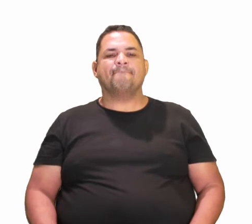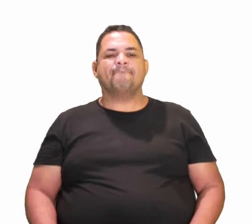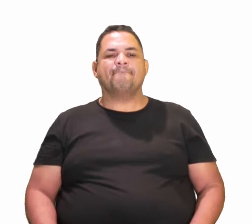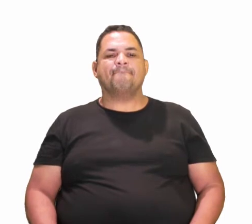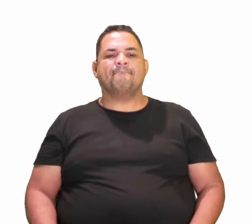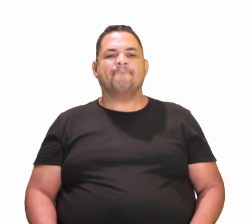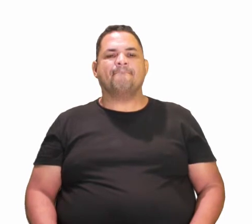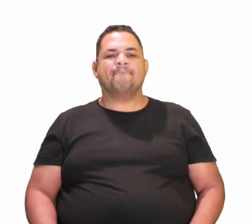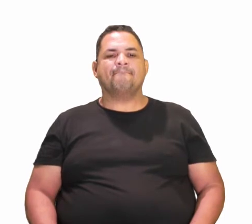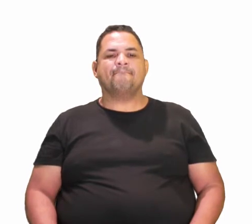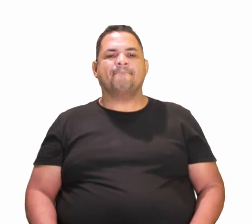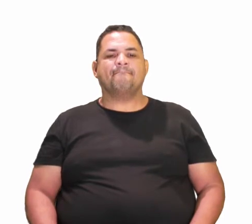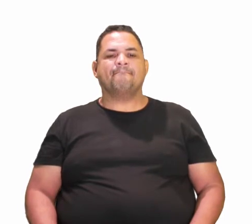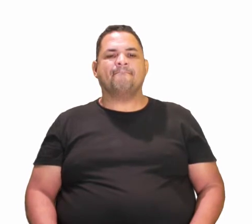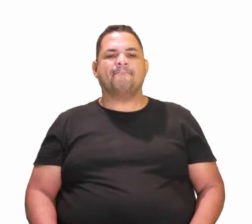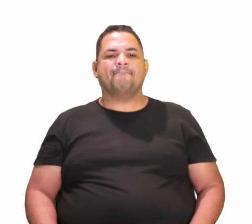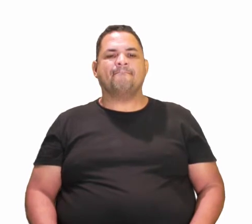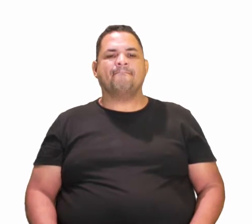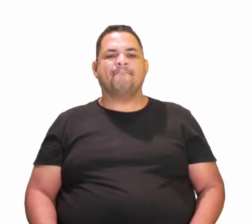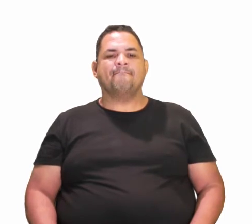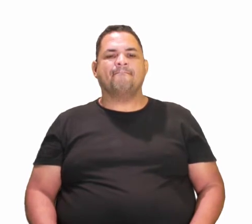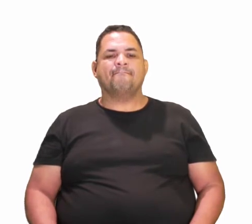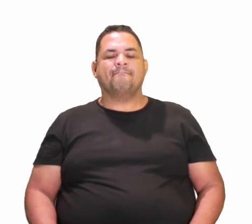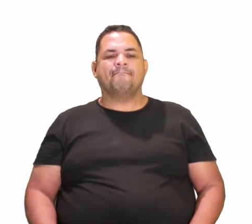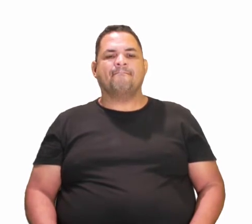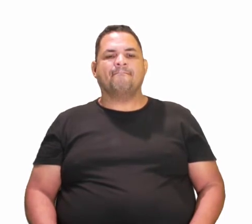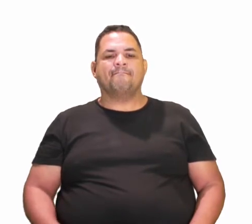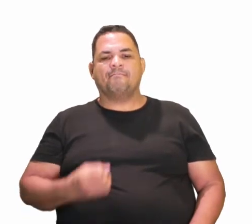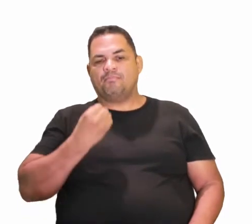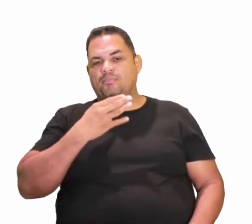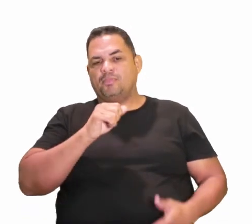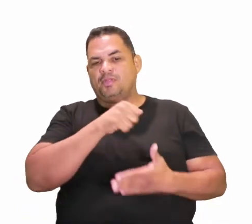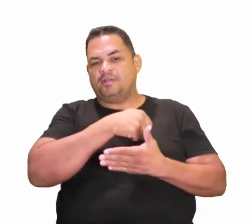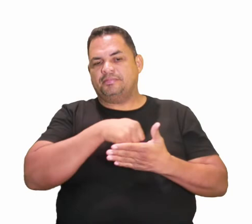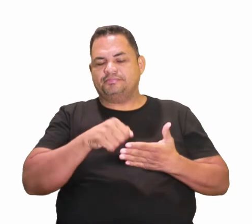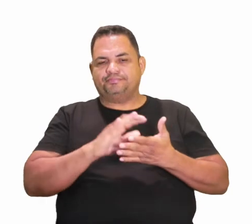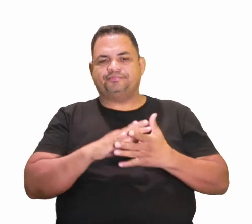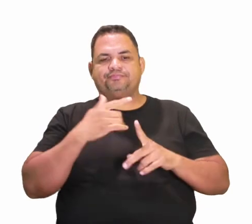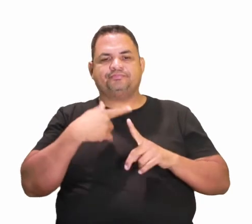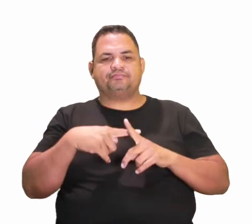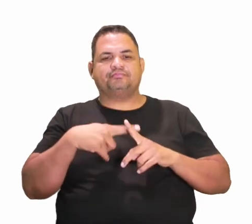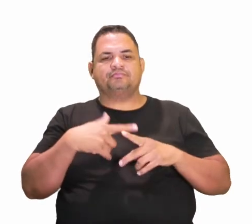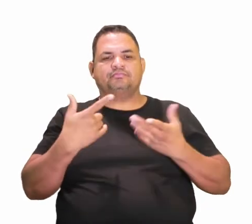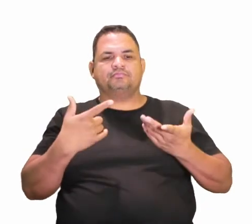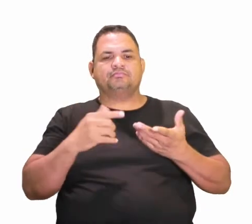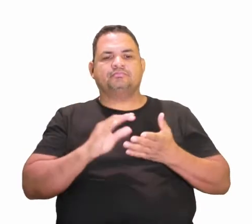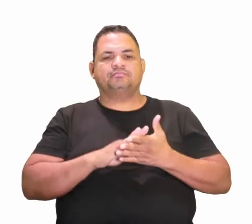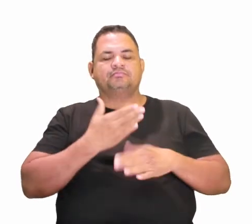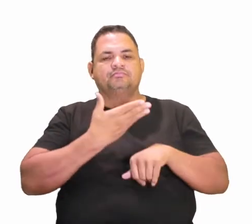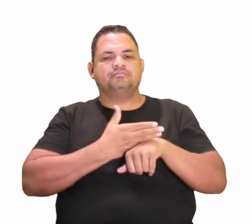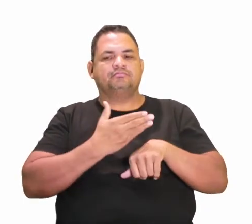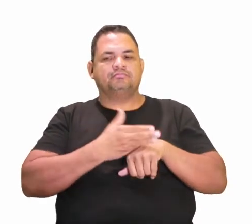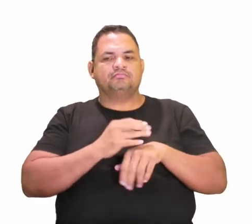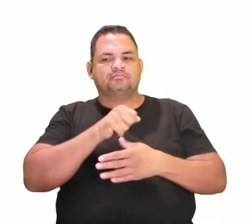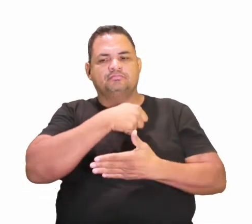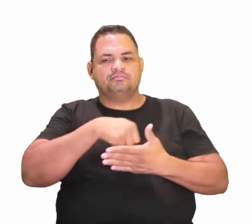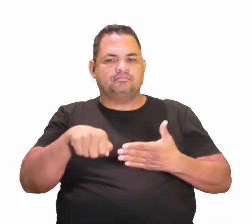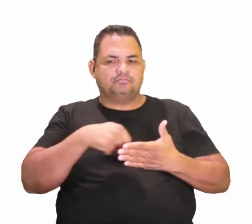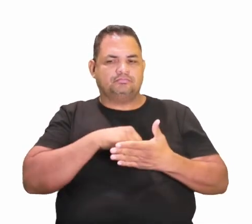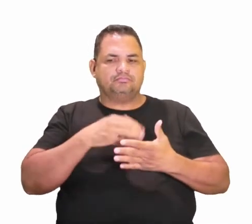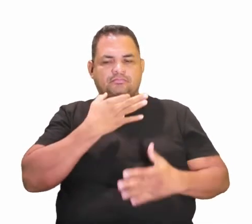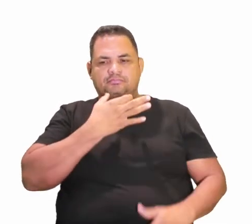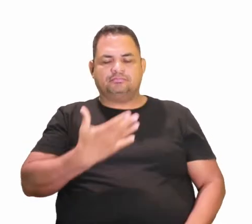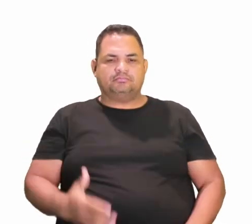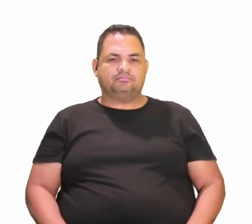sinceramente é bom vocês escreverem eu também entro nessa porque vocês praticam a escrita logo